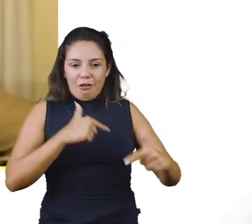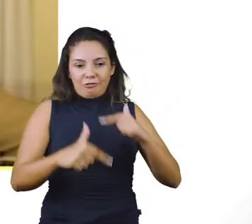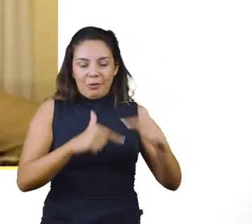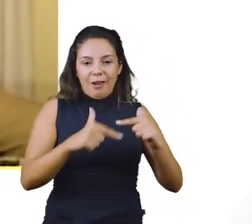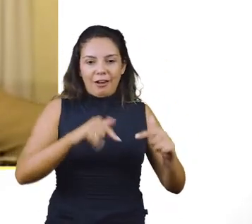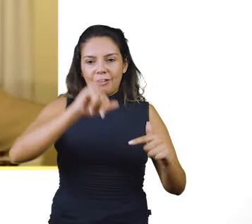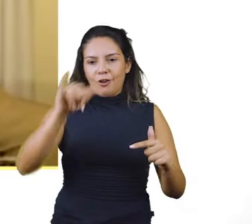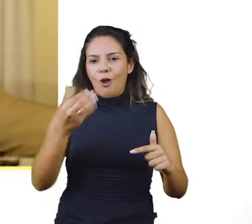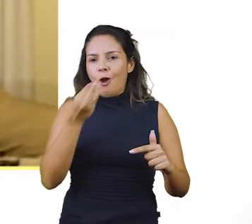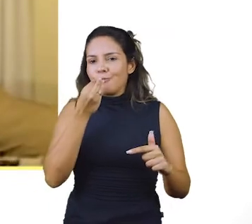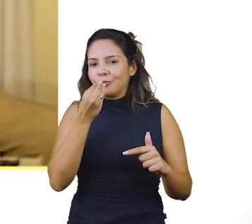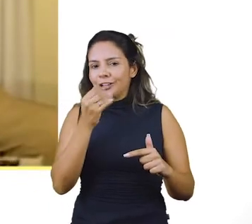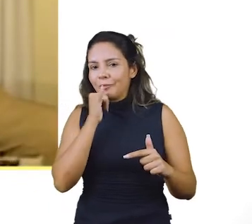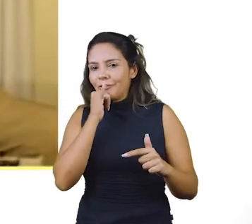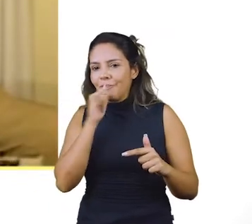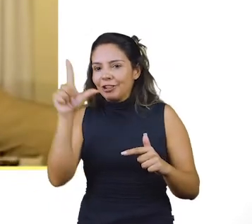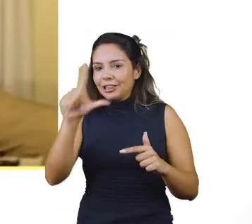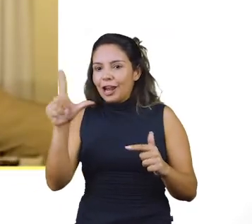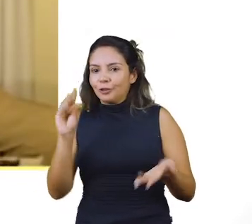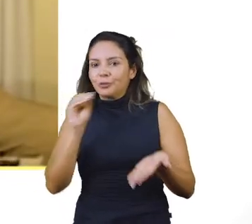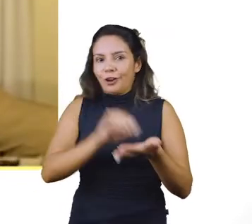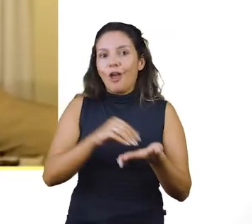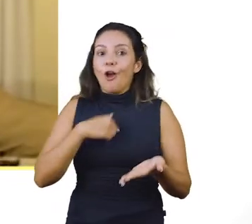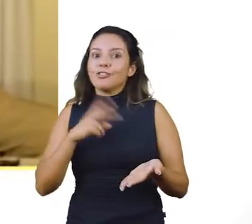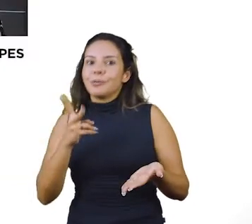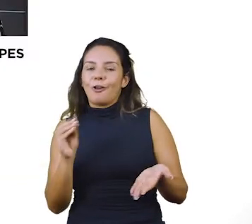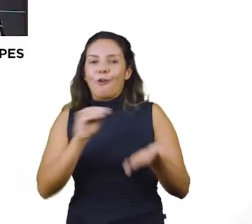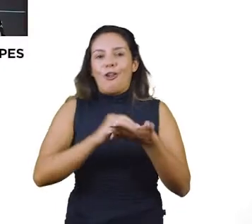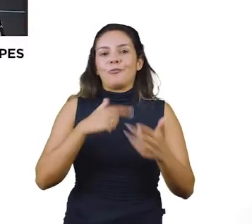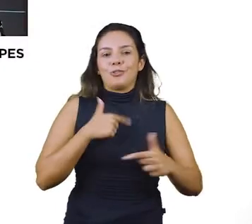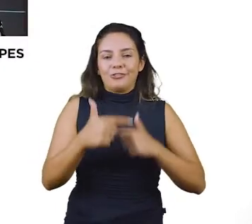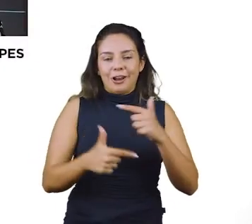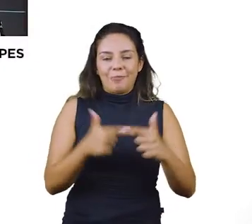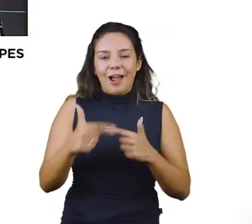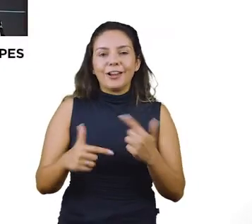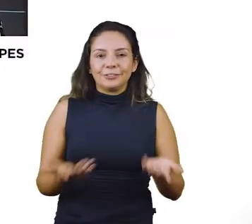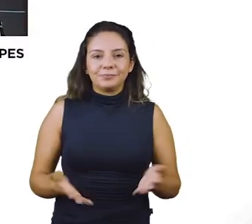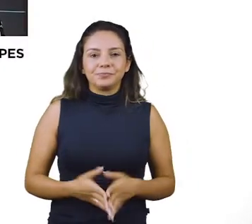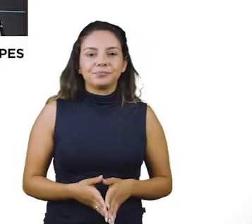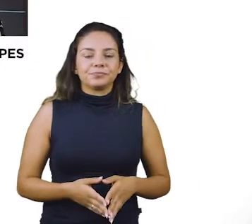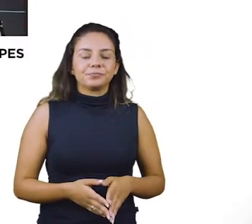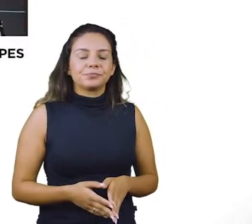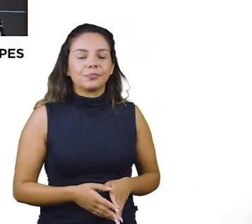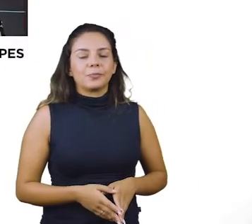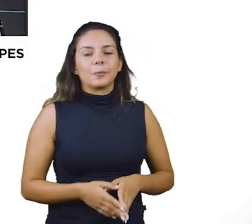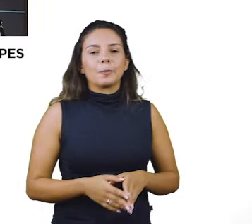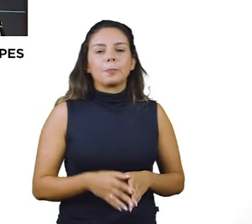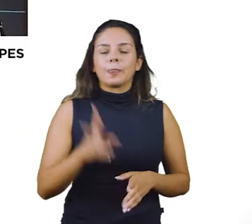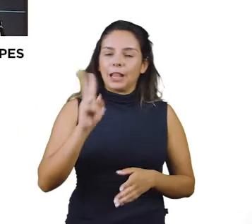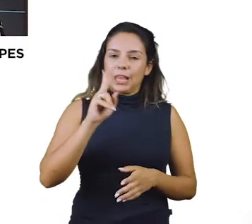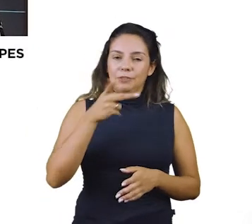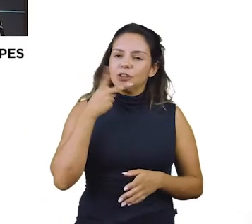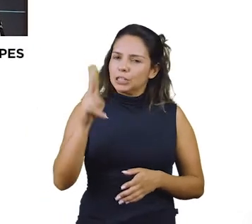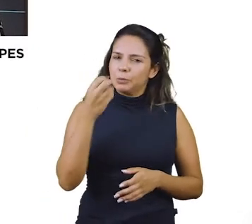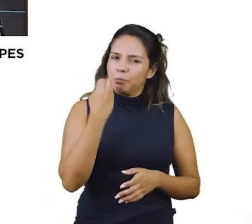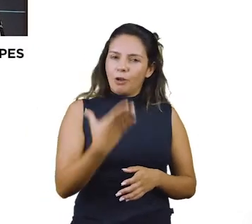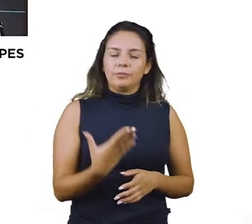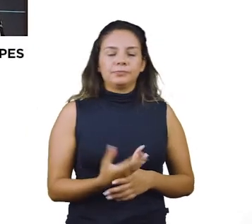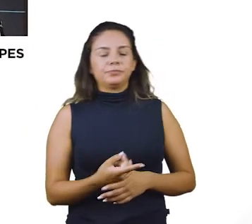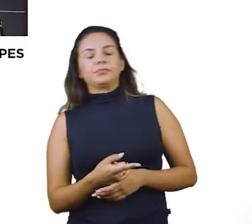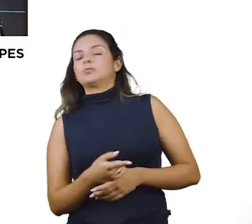coloco a bola lá para ser chutada. Sim, que é bom, engessando, né? Agora, o Carlinhos falou, essa